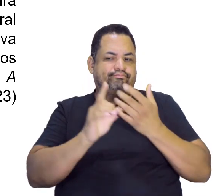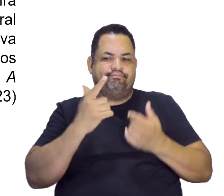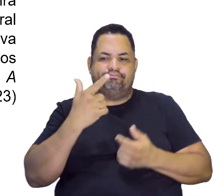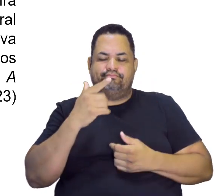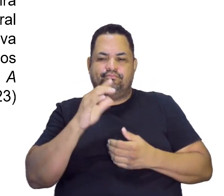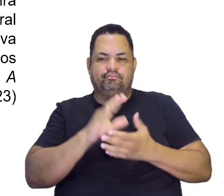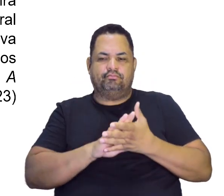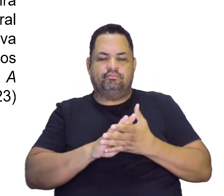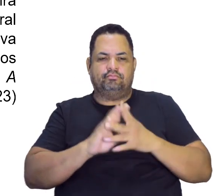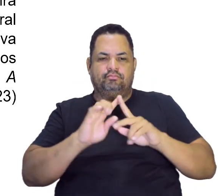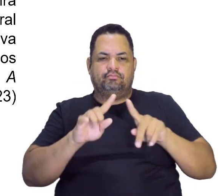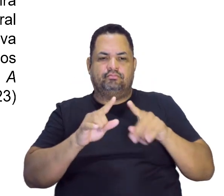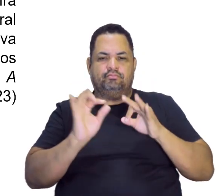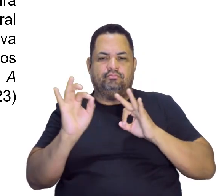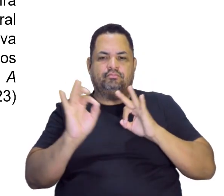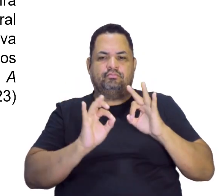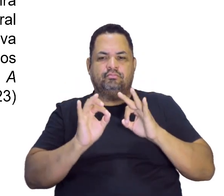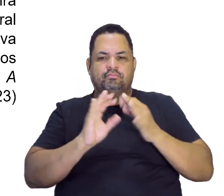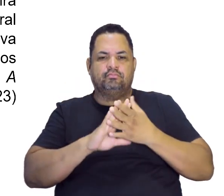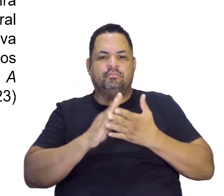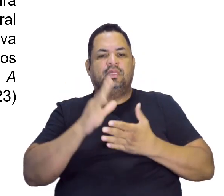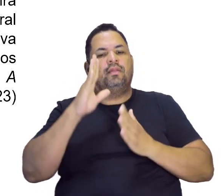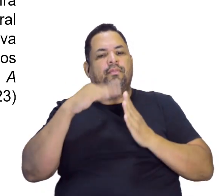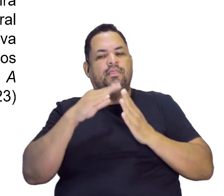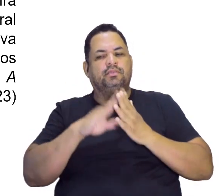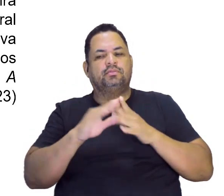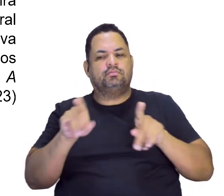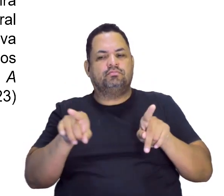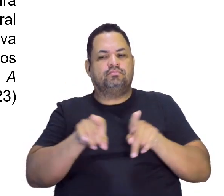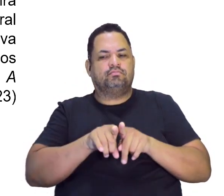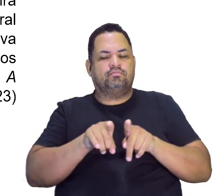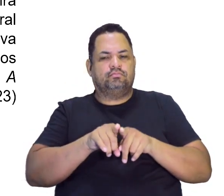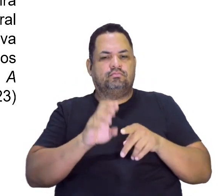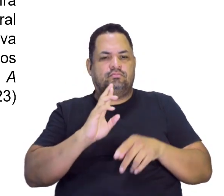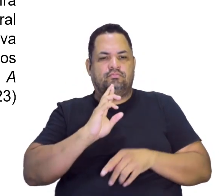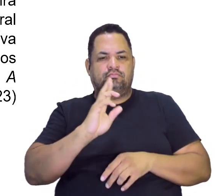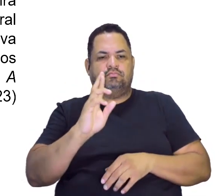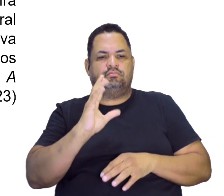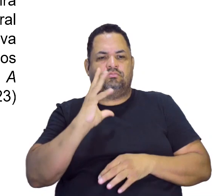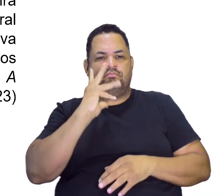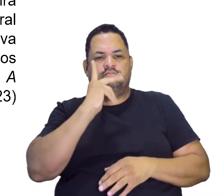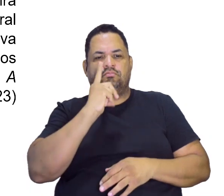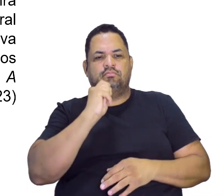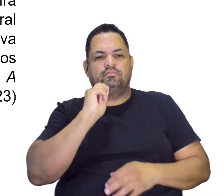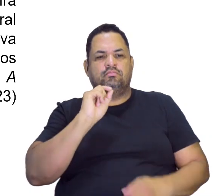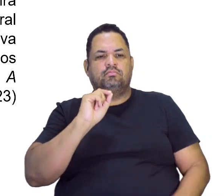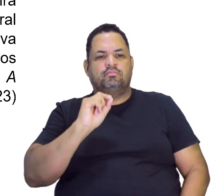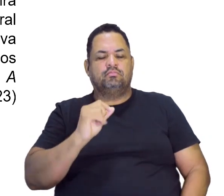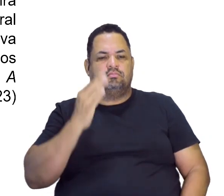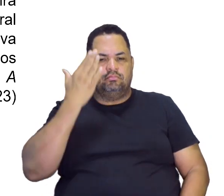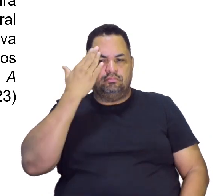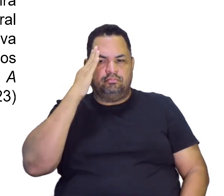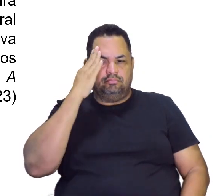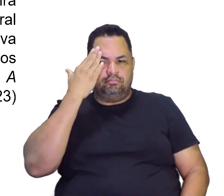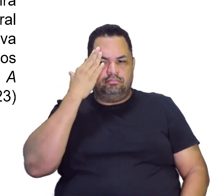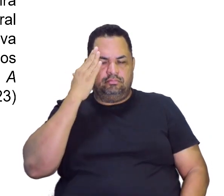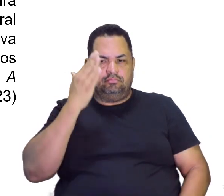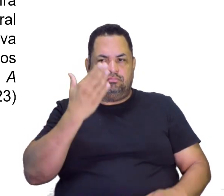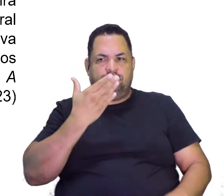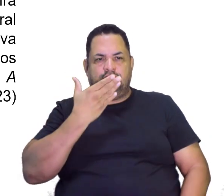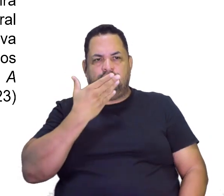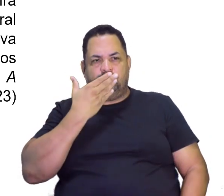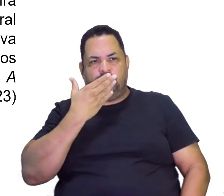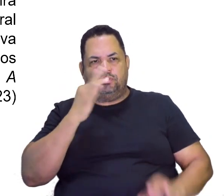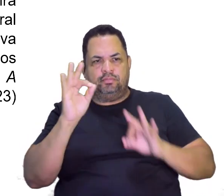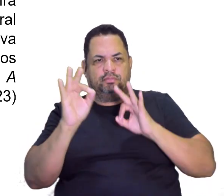existem mas ela incorporou aí e o resultado é essa beleza aí entendeu então são esses